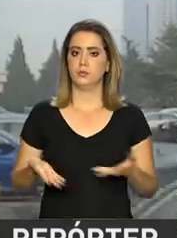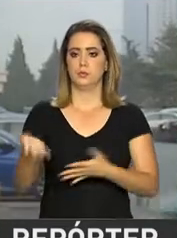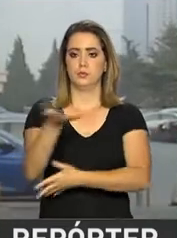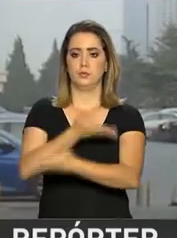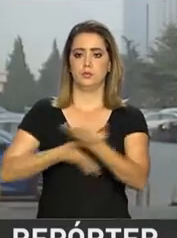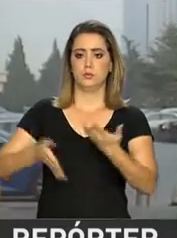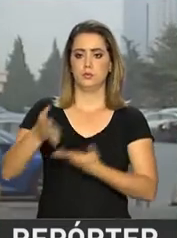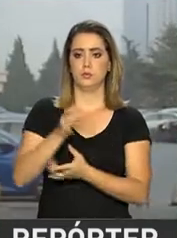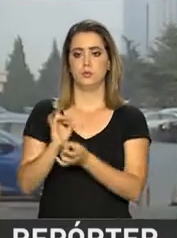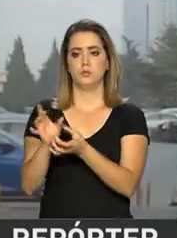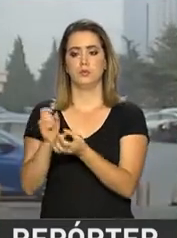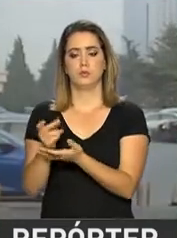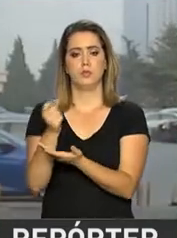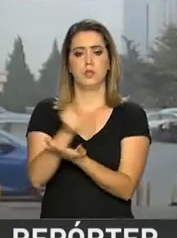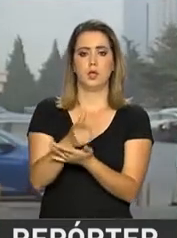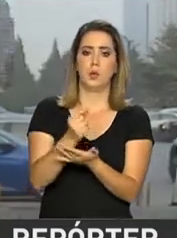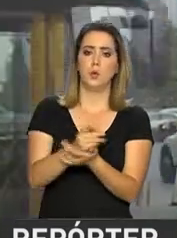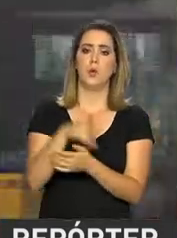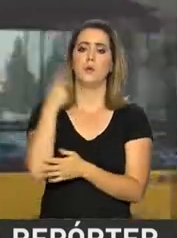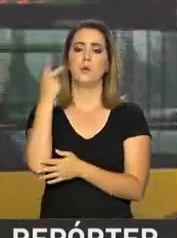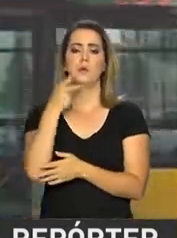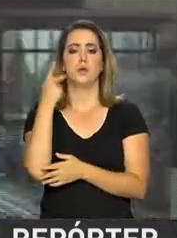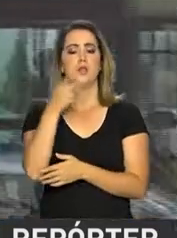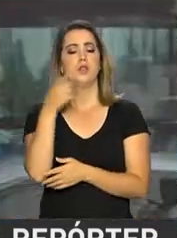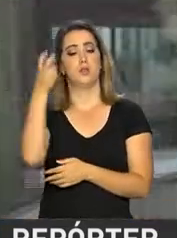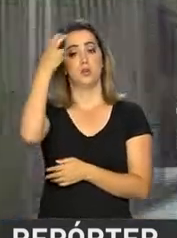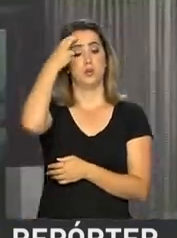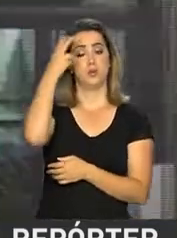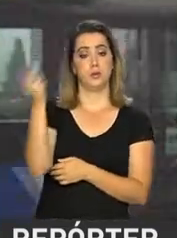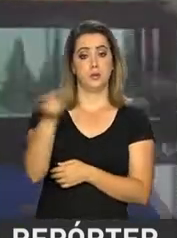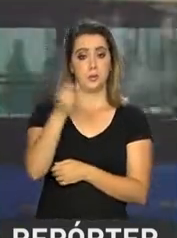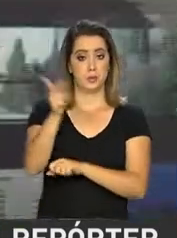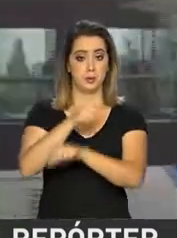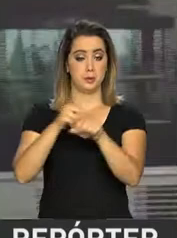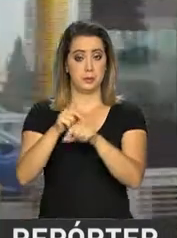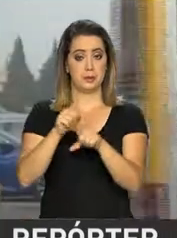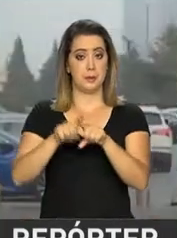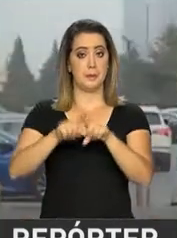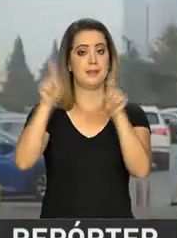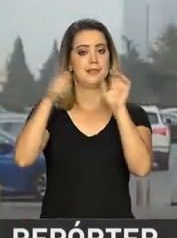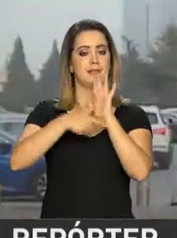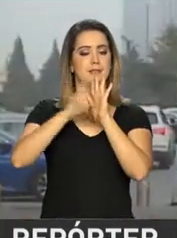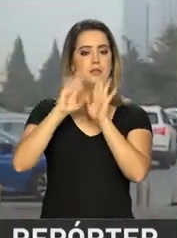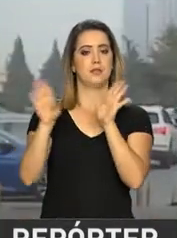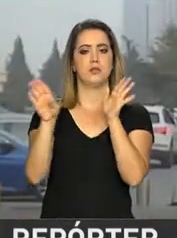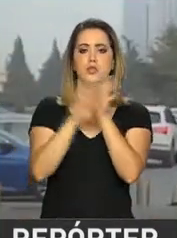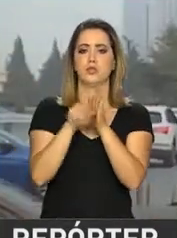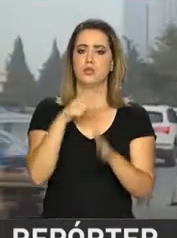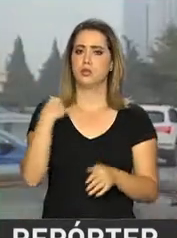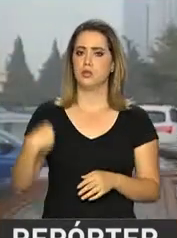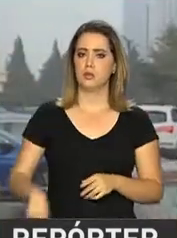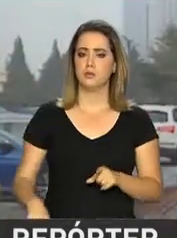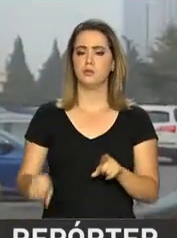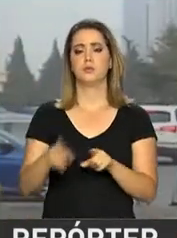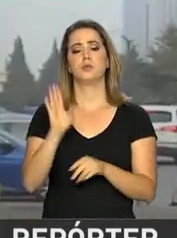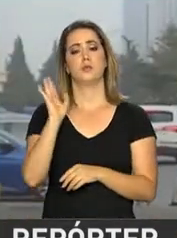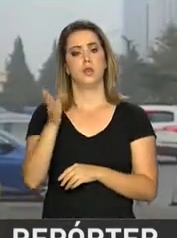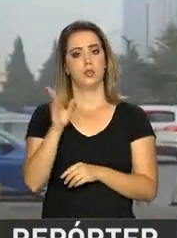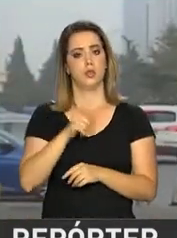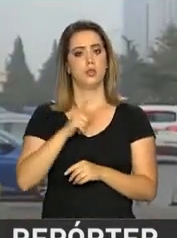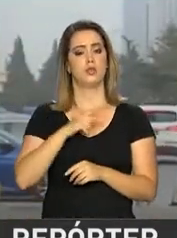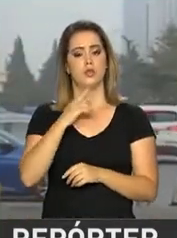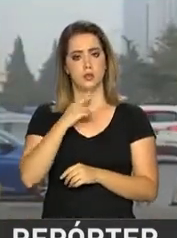comerciais políticas e culturais entre os países mas ainda antes de chegar à china a viagem internacional já